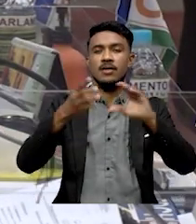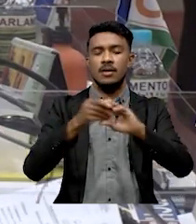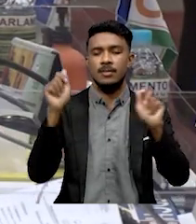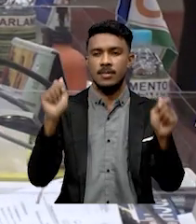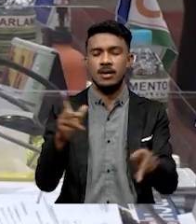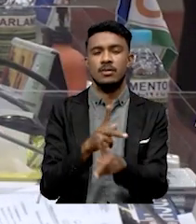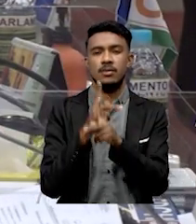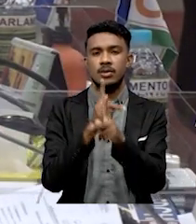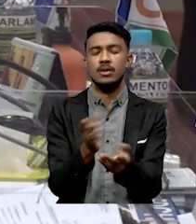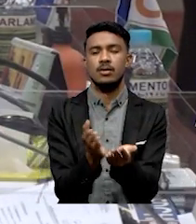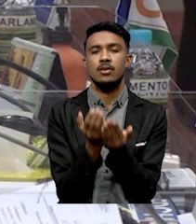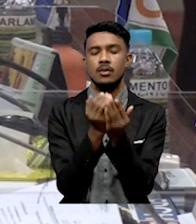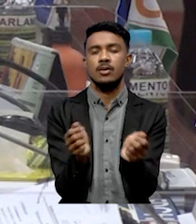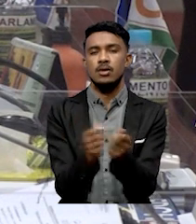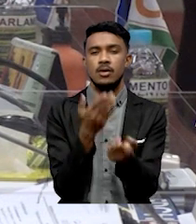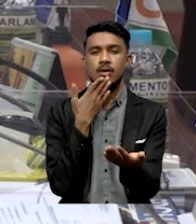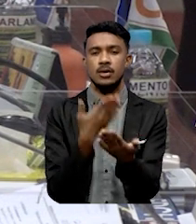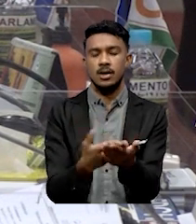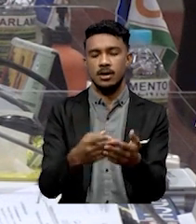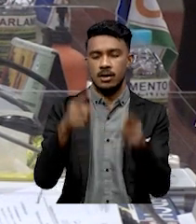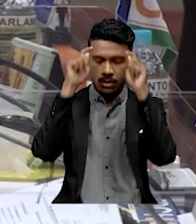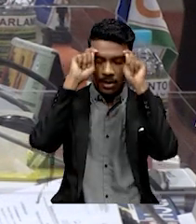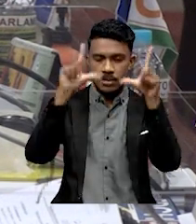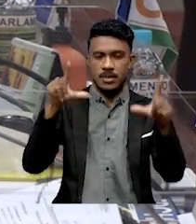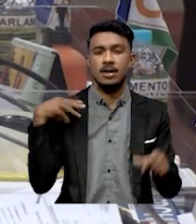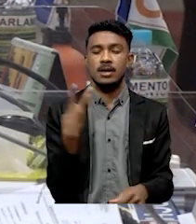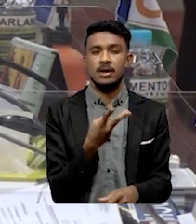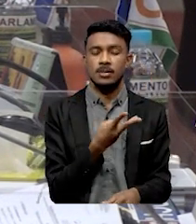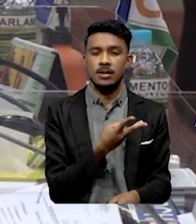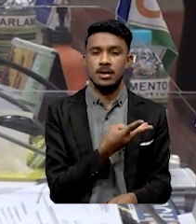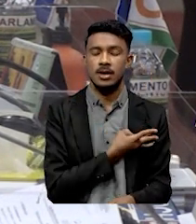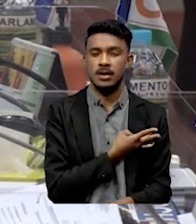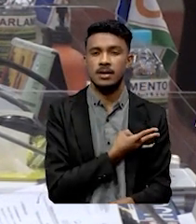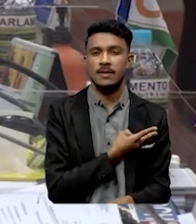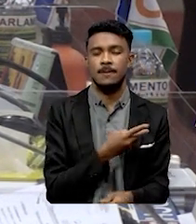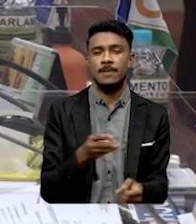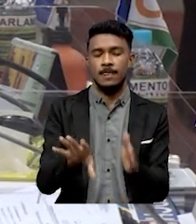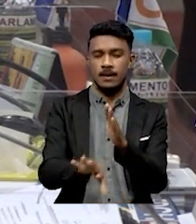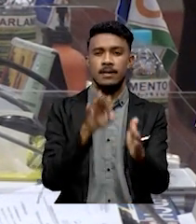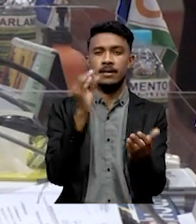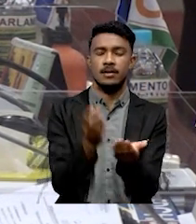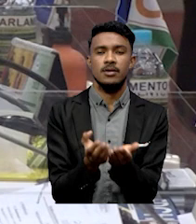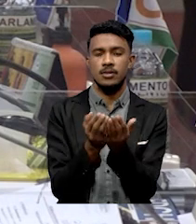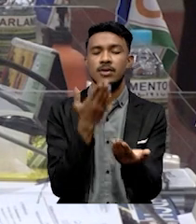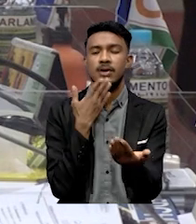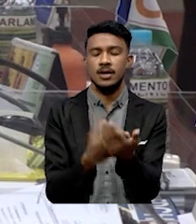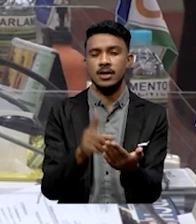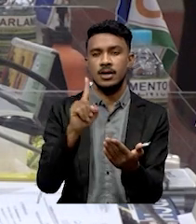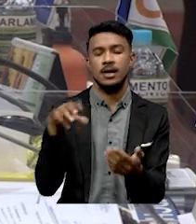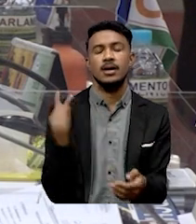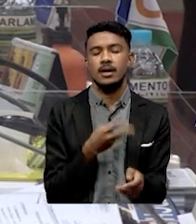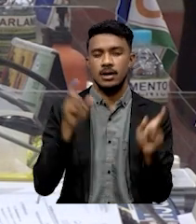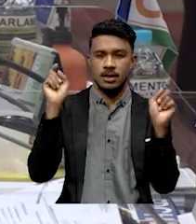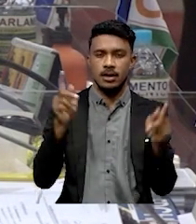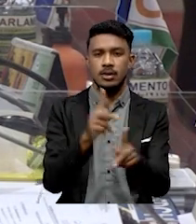roi da nehodia, tambe ita timor, tinan rua nulu ona foi maketa rodia kida, ita tinggi tahu mata mbak ita nerone.